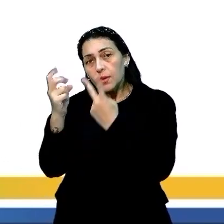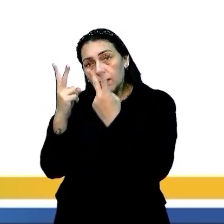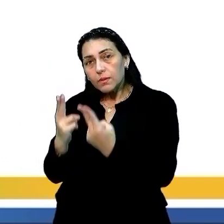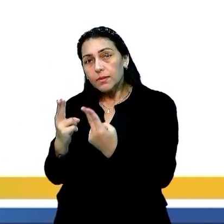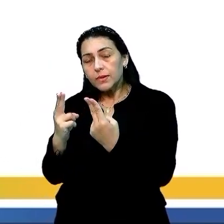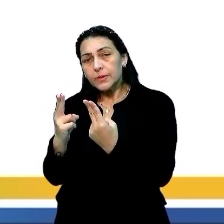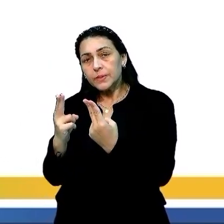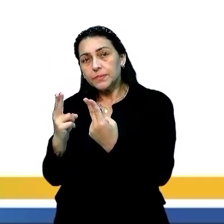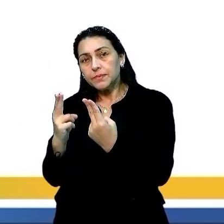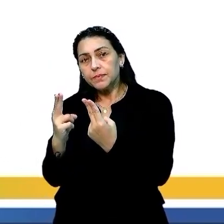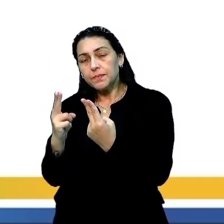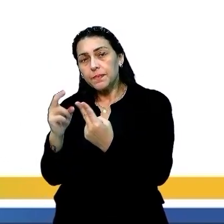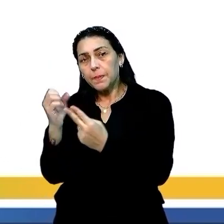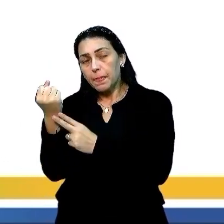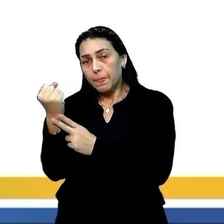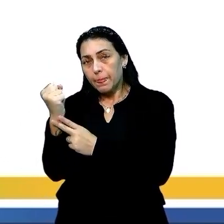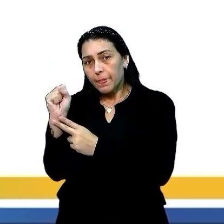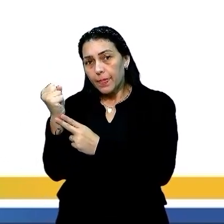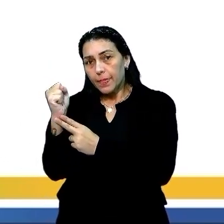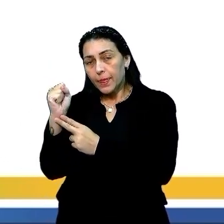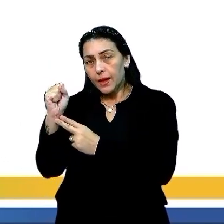igual a